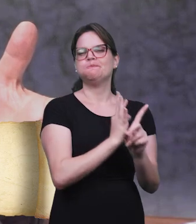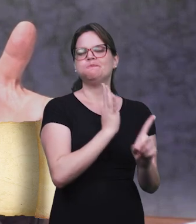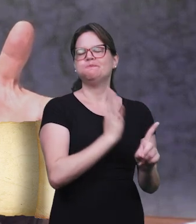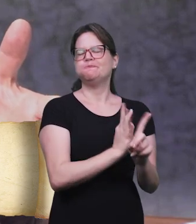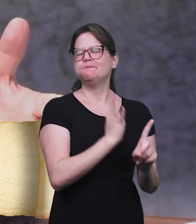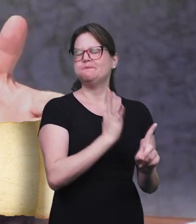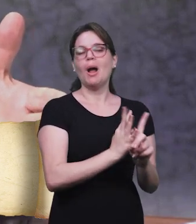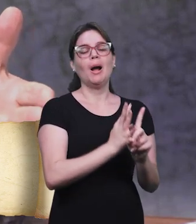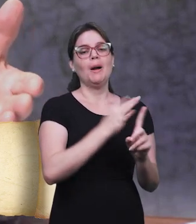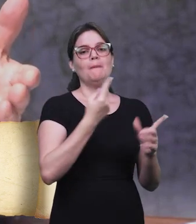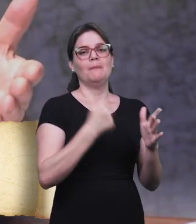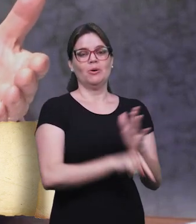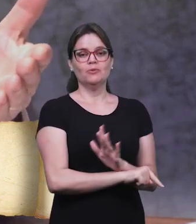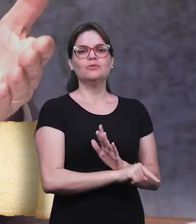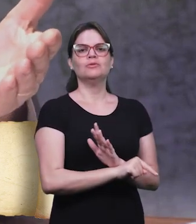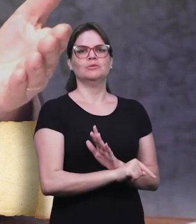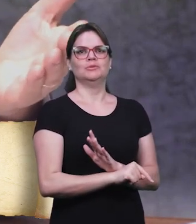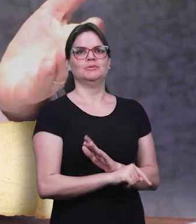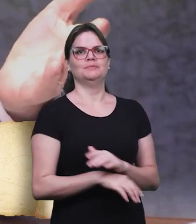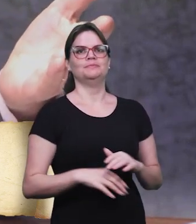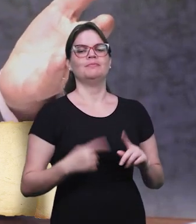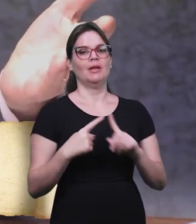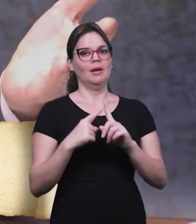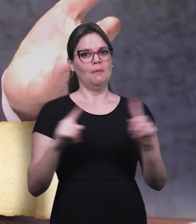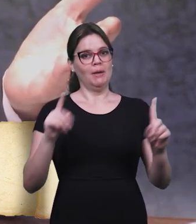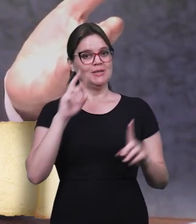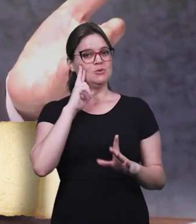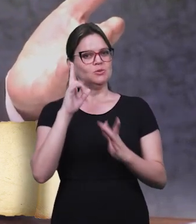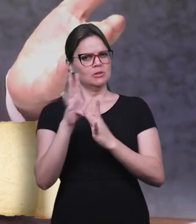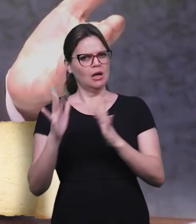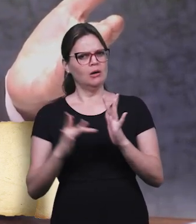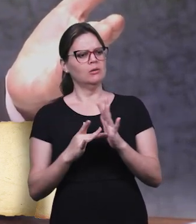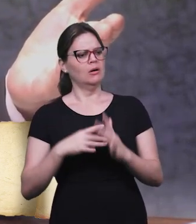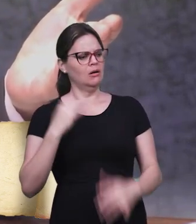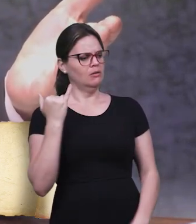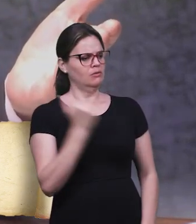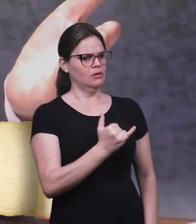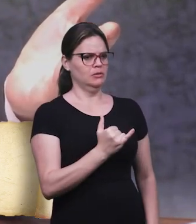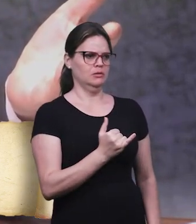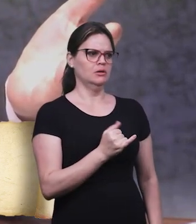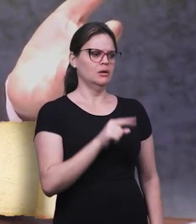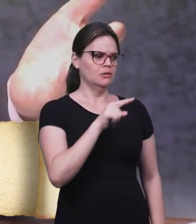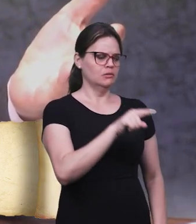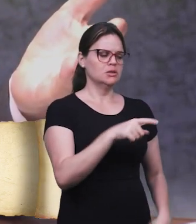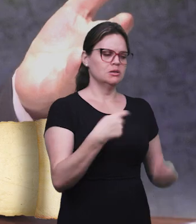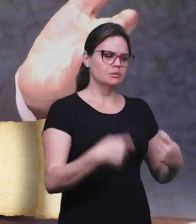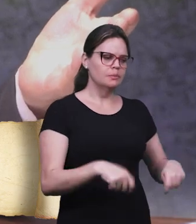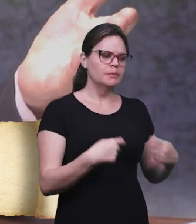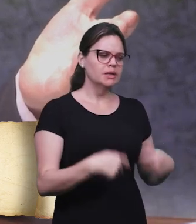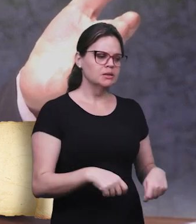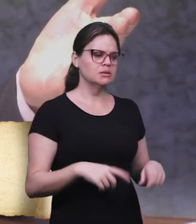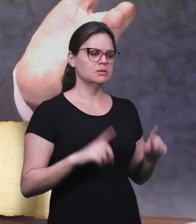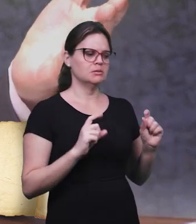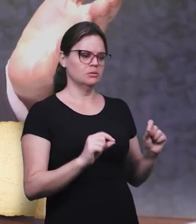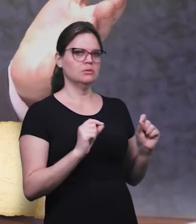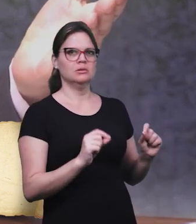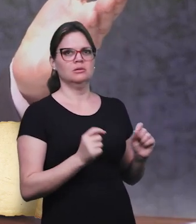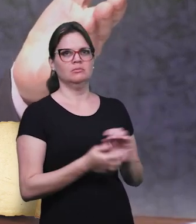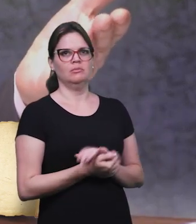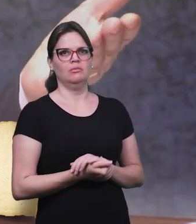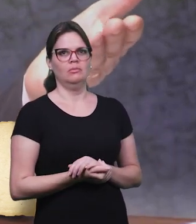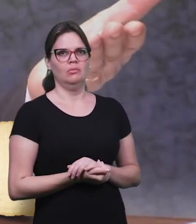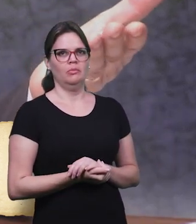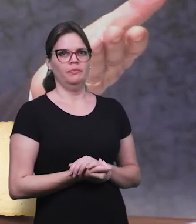na lei de Moisés, e o Senhor foi muito enfático ao falar com eles que eles deveriam guardar essa palavra que estava escrita